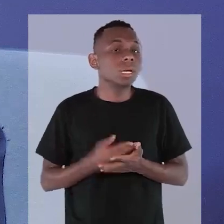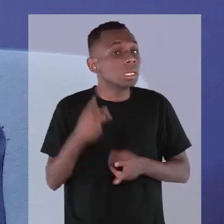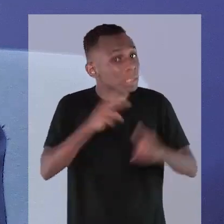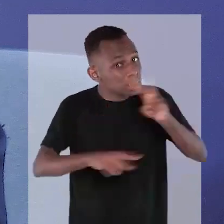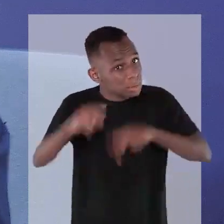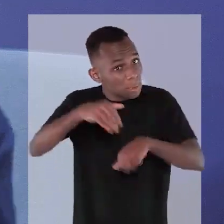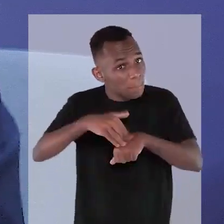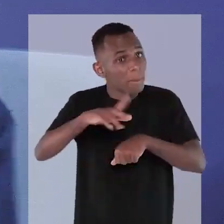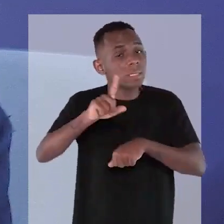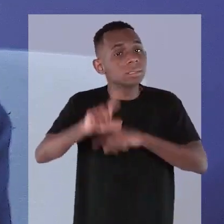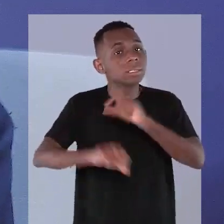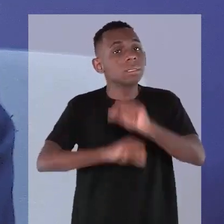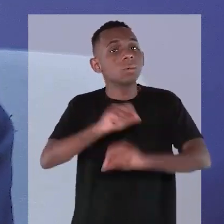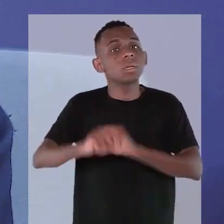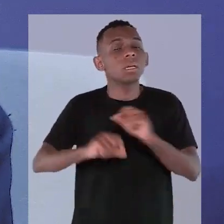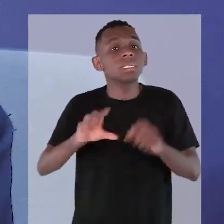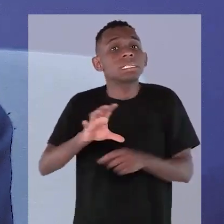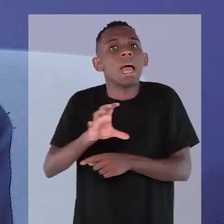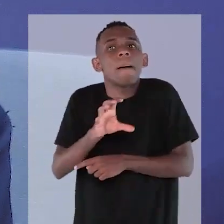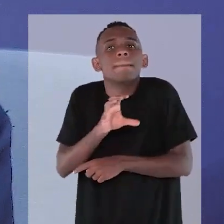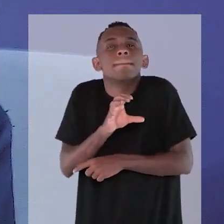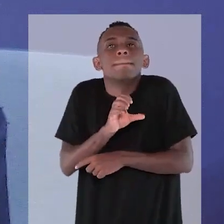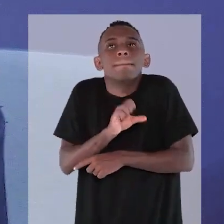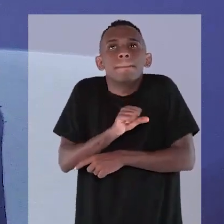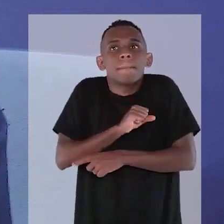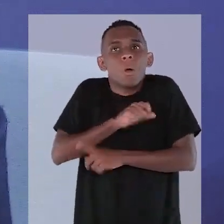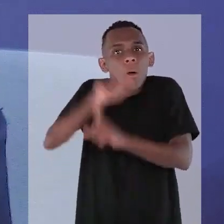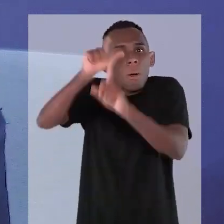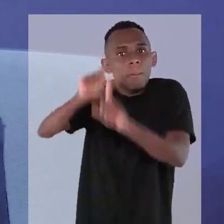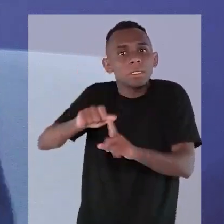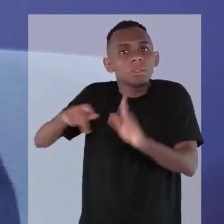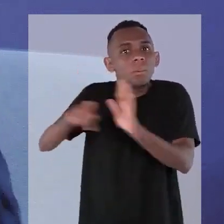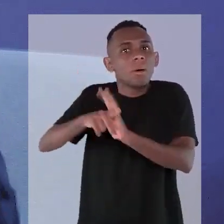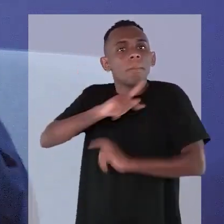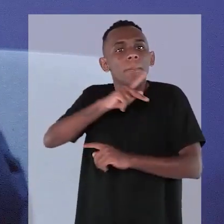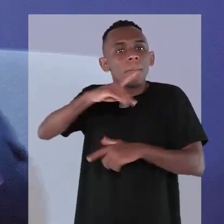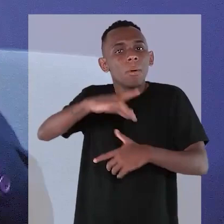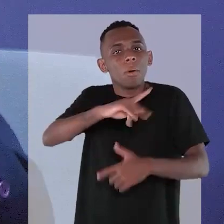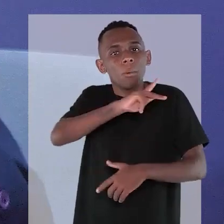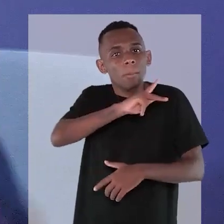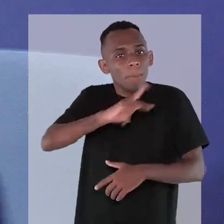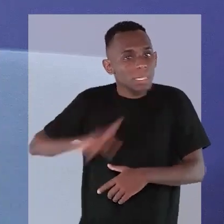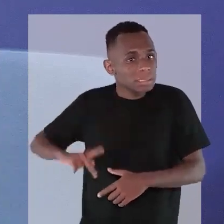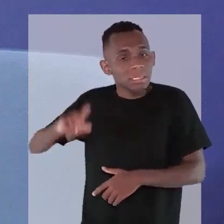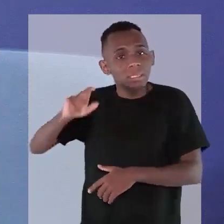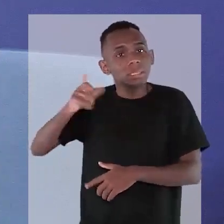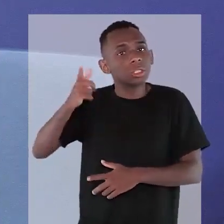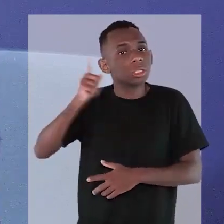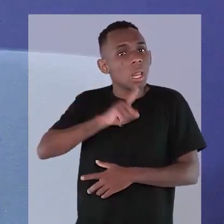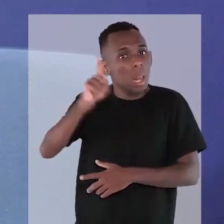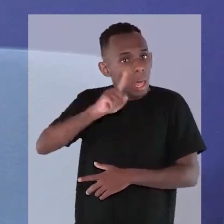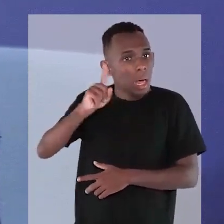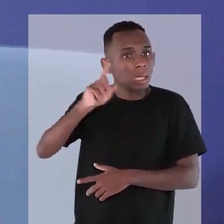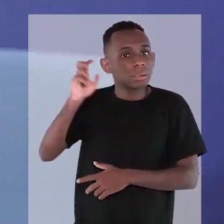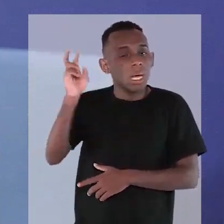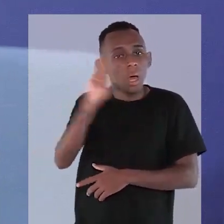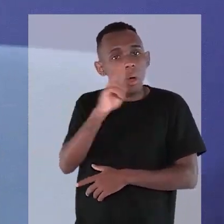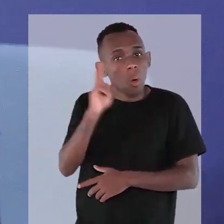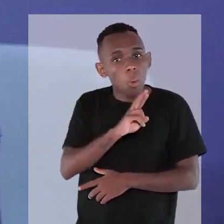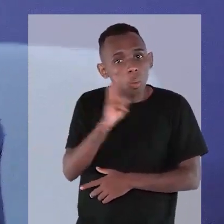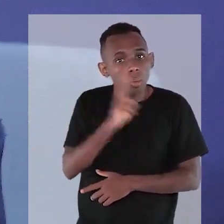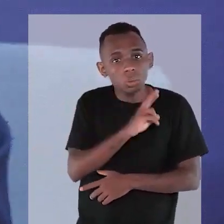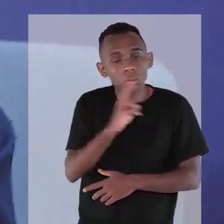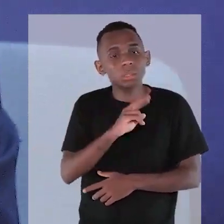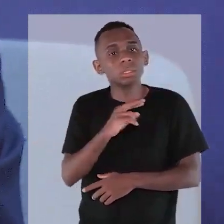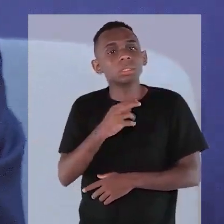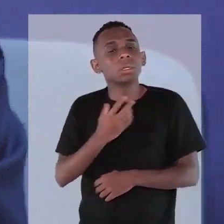mais essa paixão com Putin. O que está por detrás disso? Especialmente nas questões do comportamento